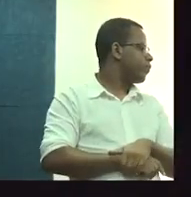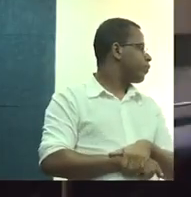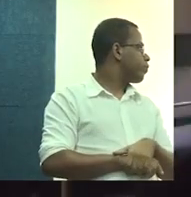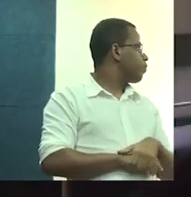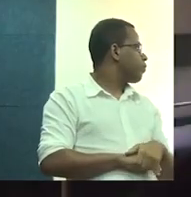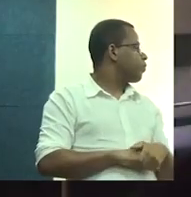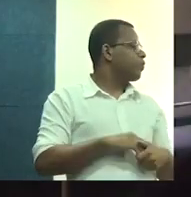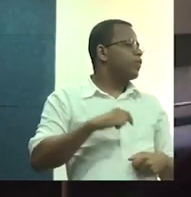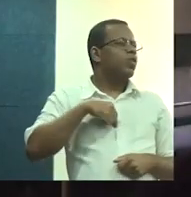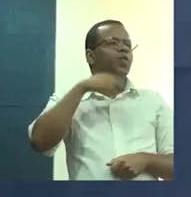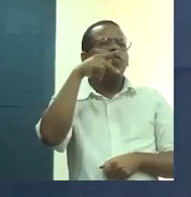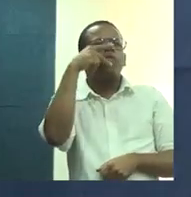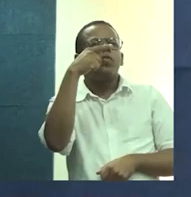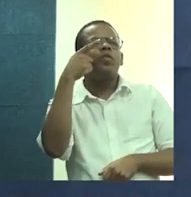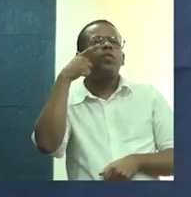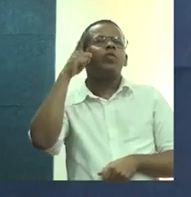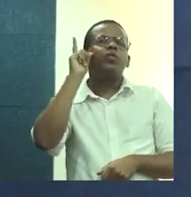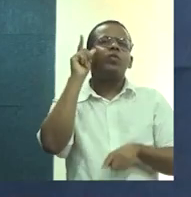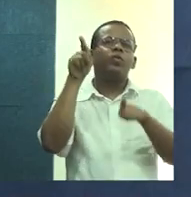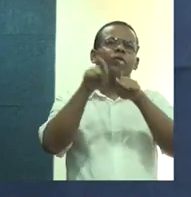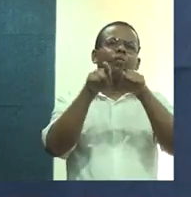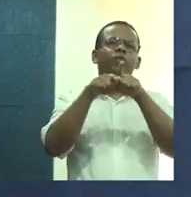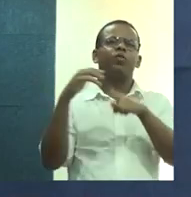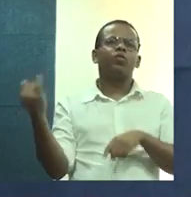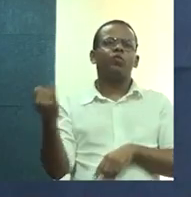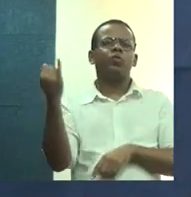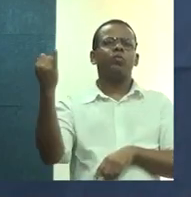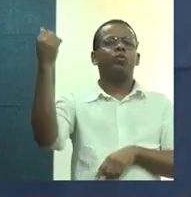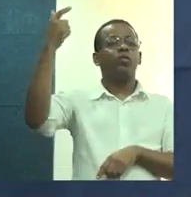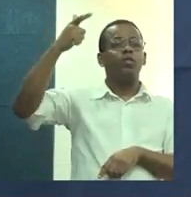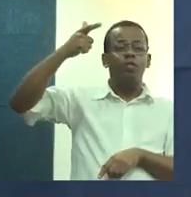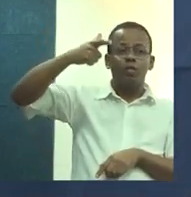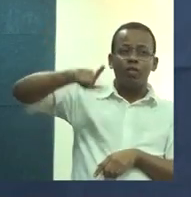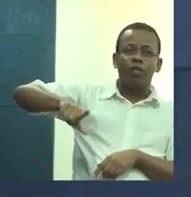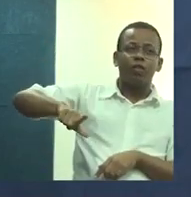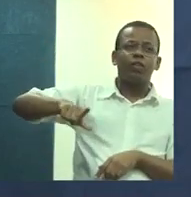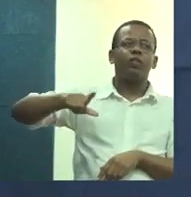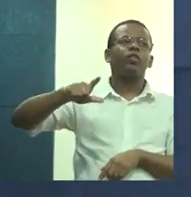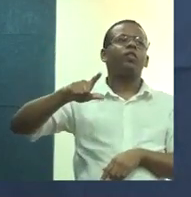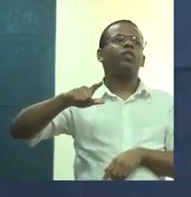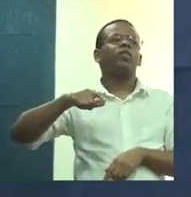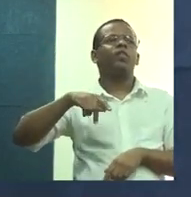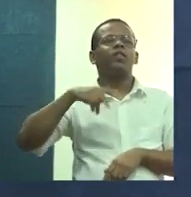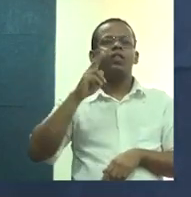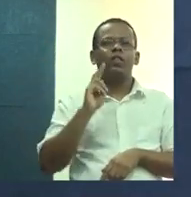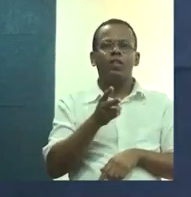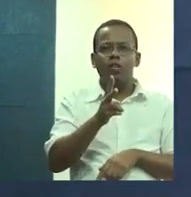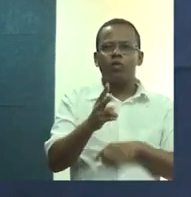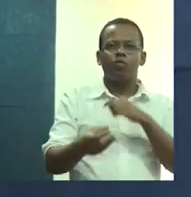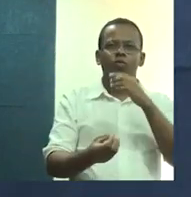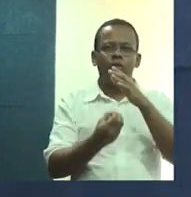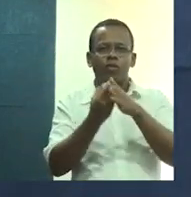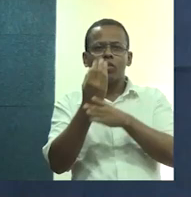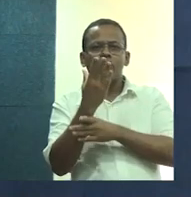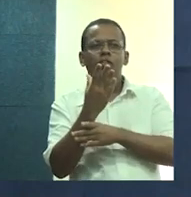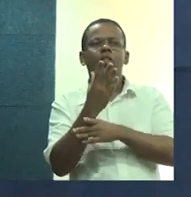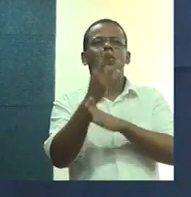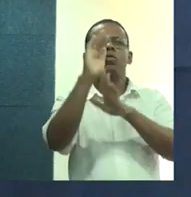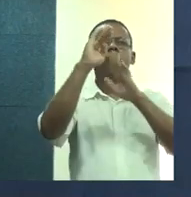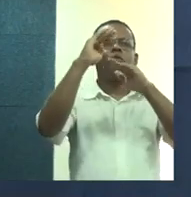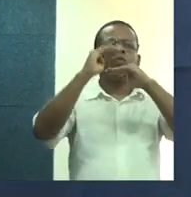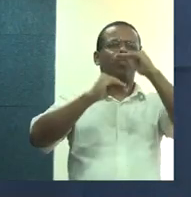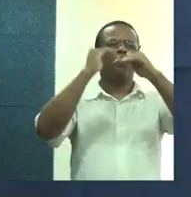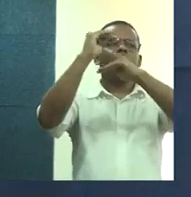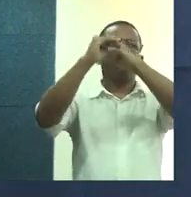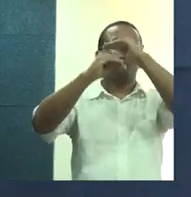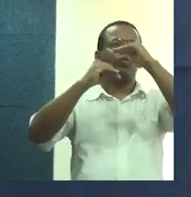eu falei ontem também e eu acho que é importante a gente ressaltar aqui que o nascedouro disso sempre nós estamos ressaltando é